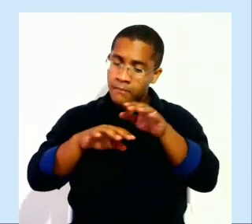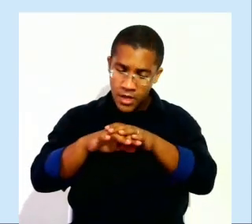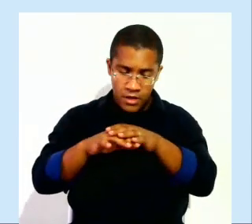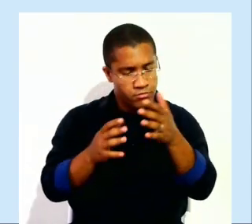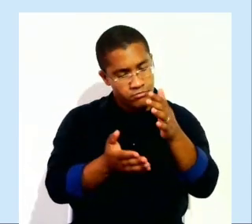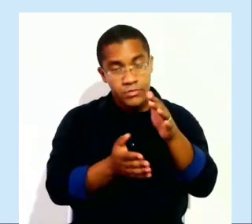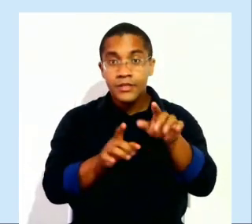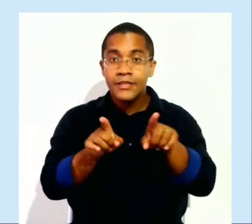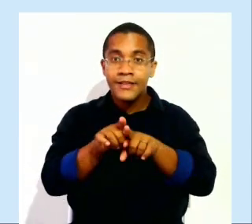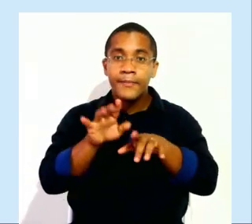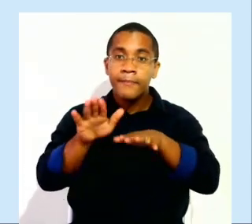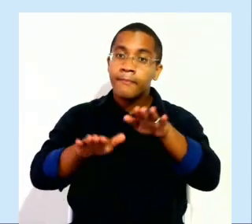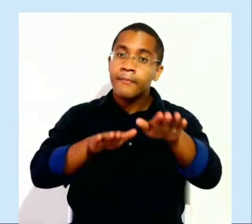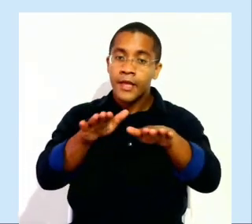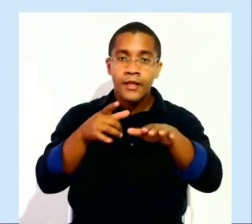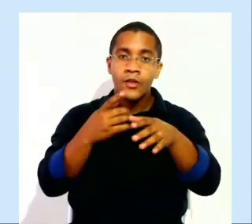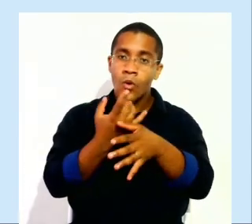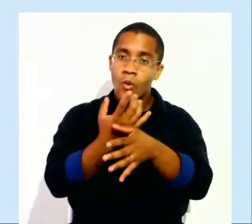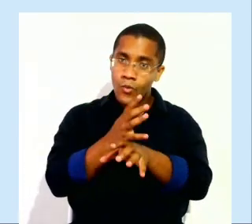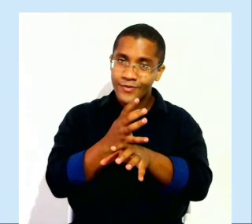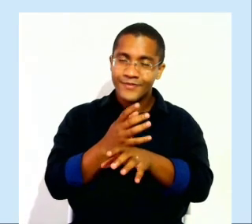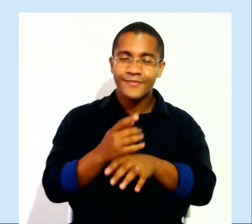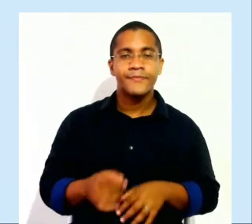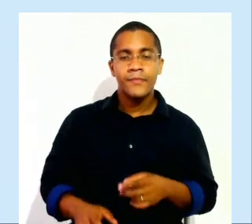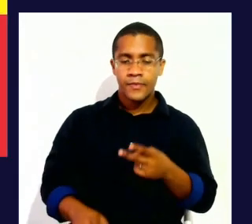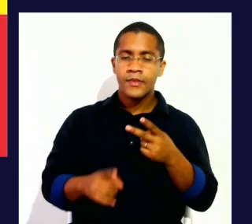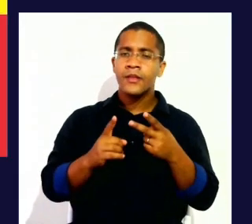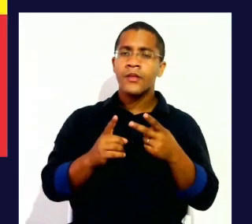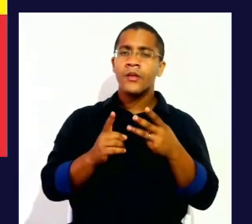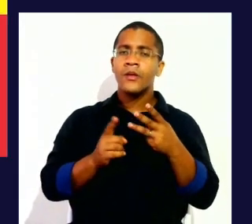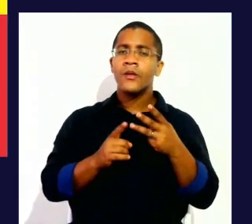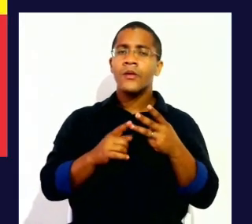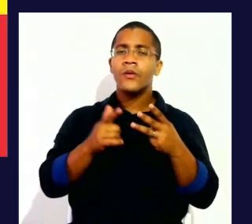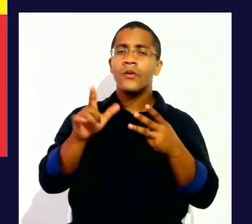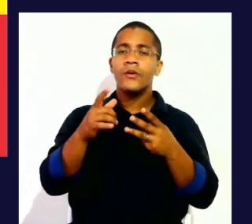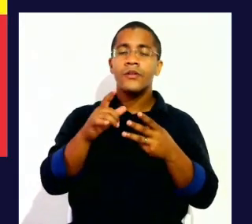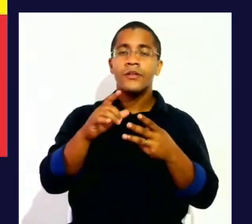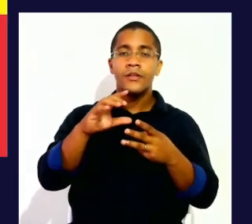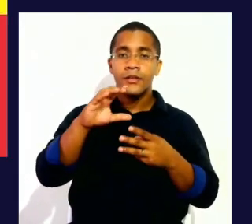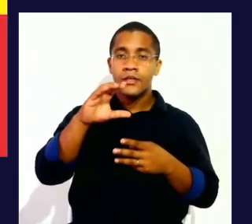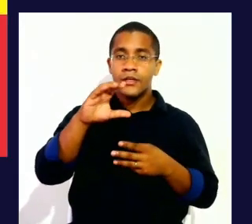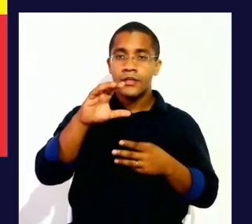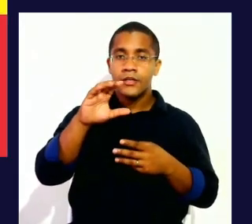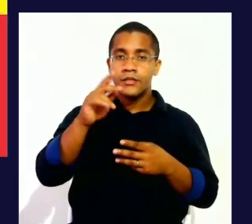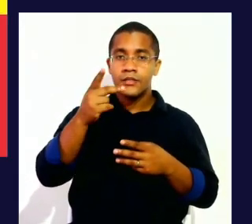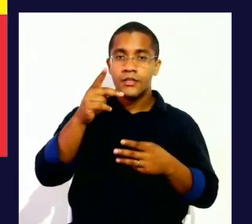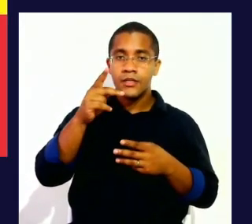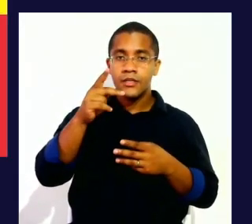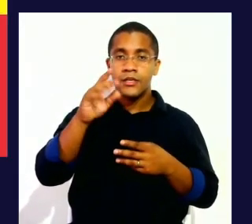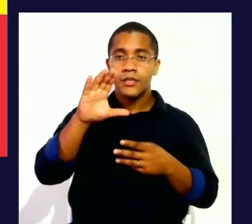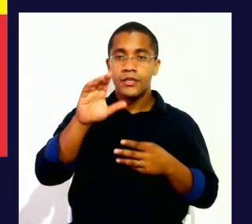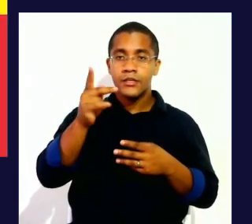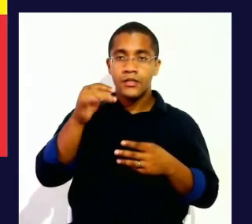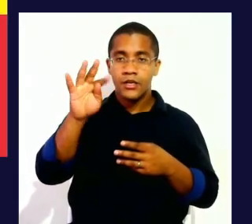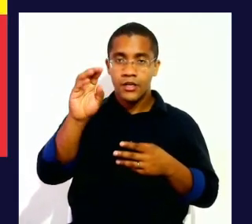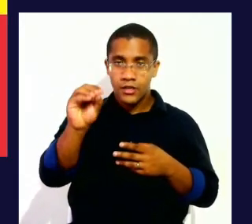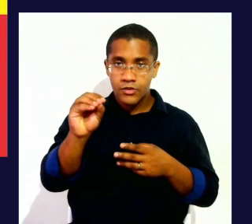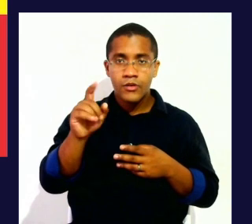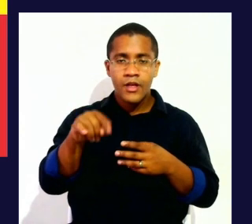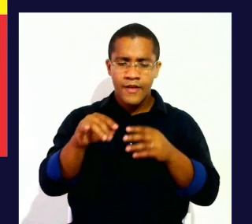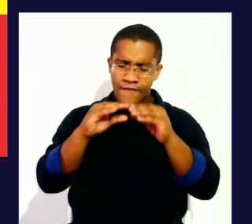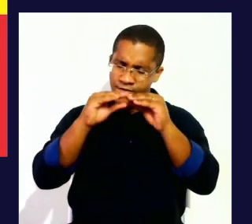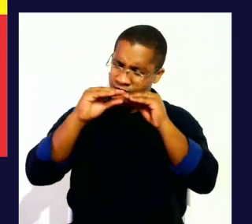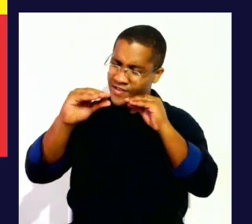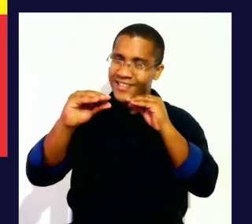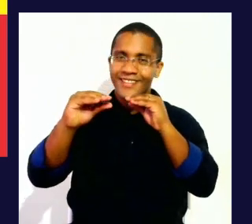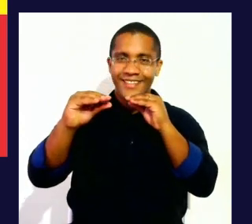nossos pés. Também temos os ossos chatos e irregulares. Os ossos chatos, na